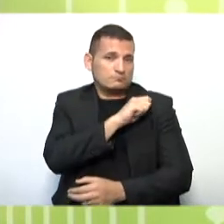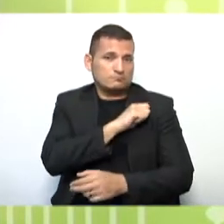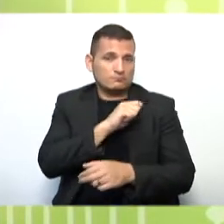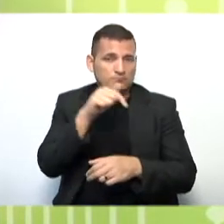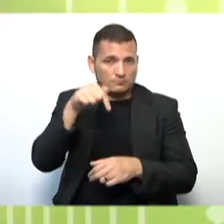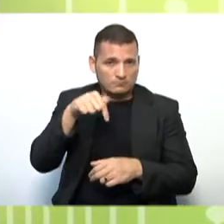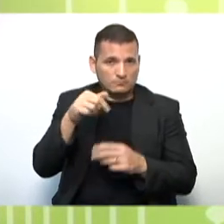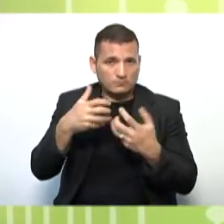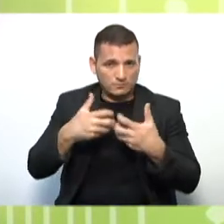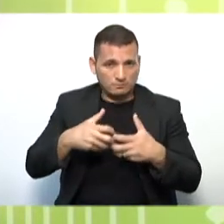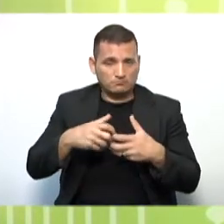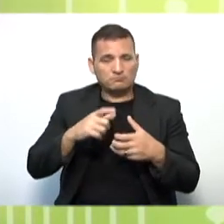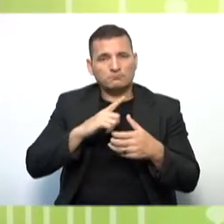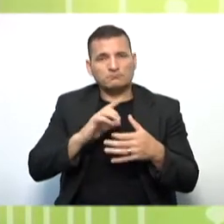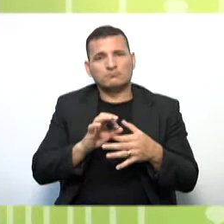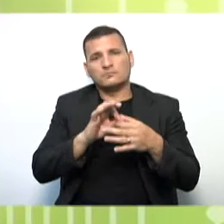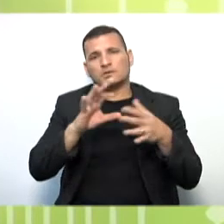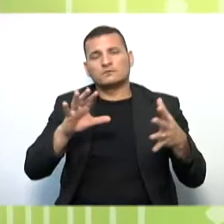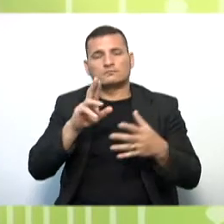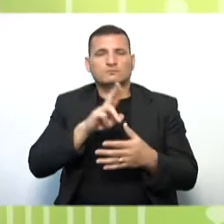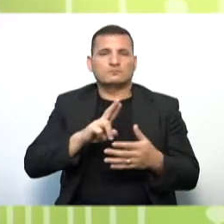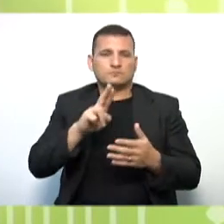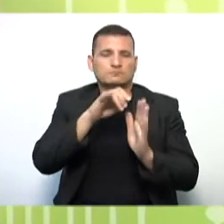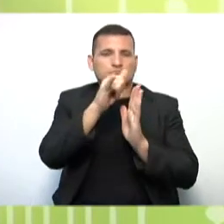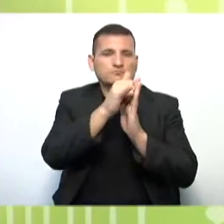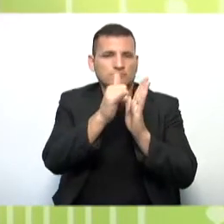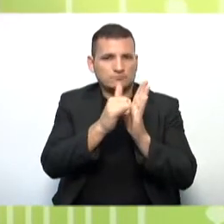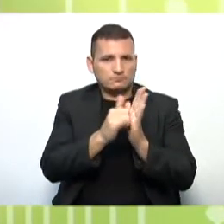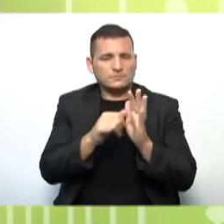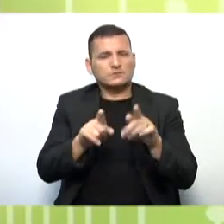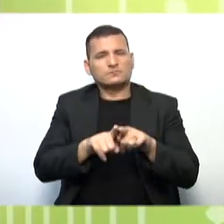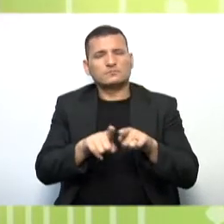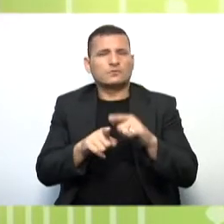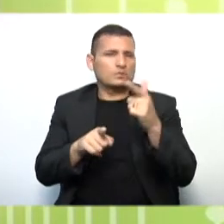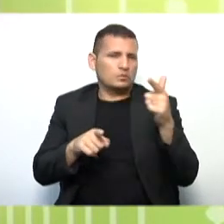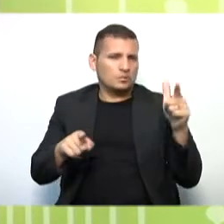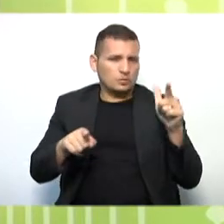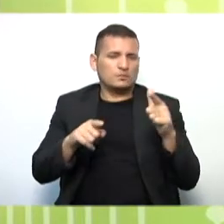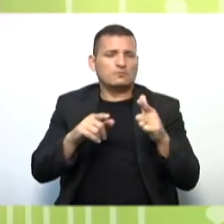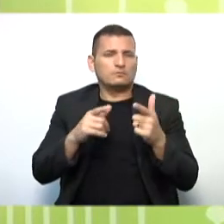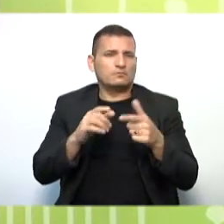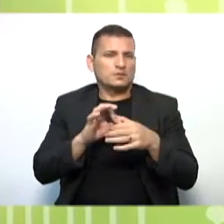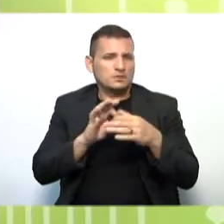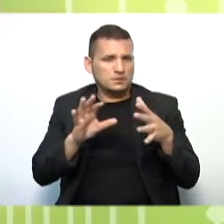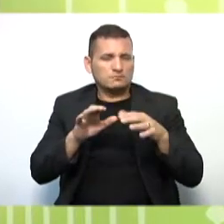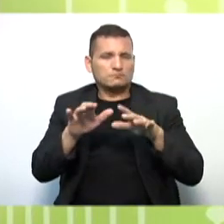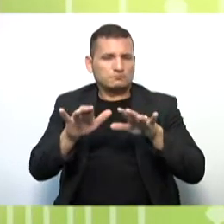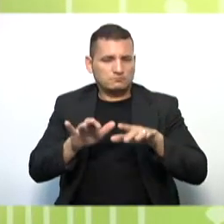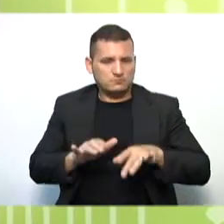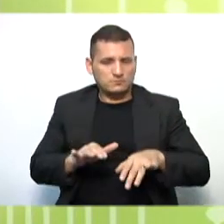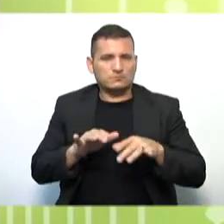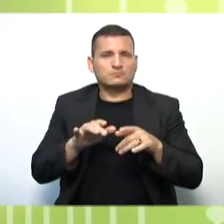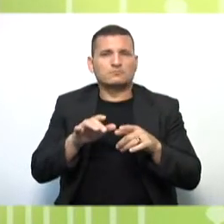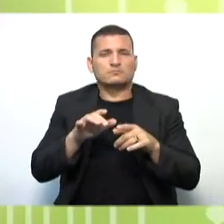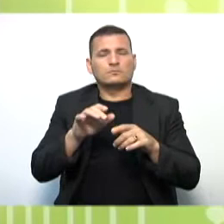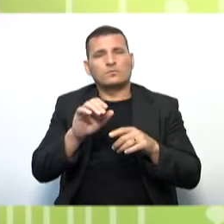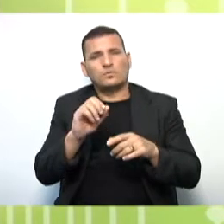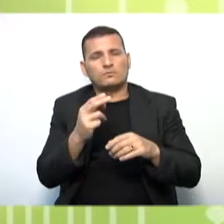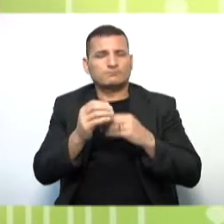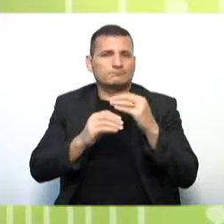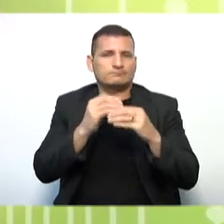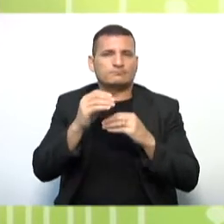essas licenças, assim como outras licenças de programação, voltados para programação, de banco de dados.